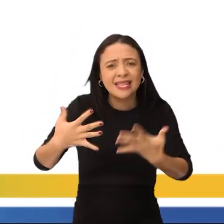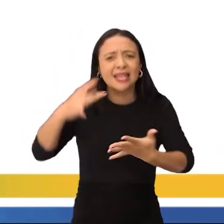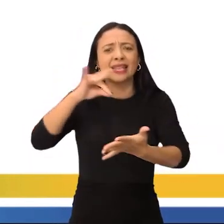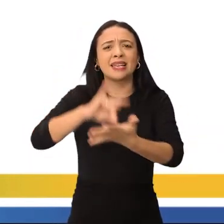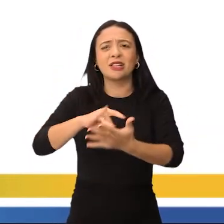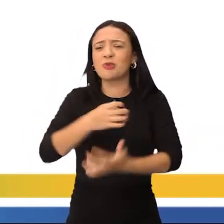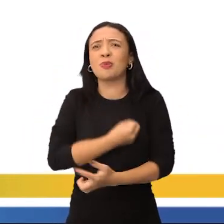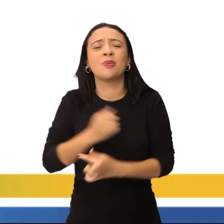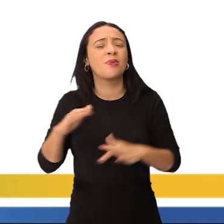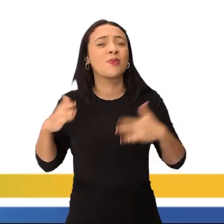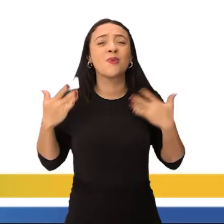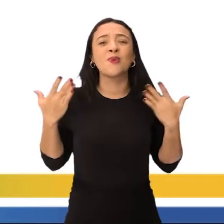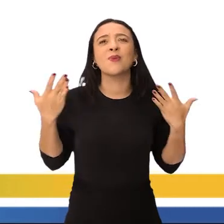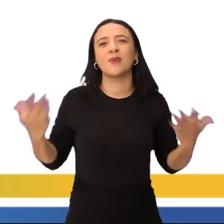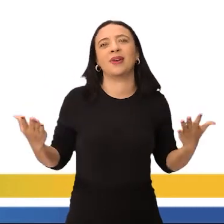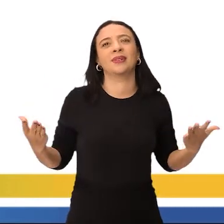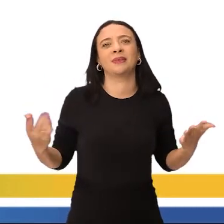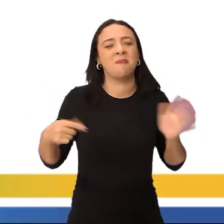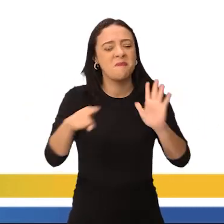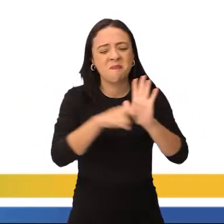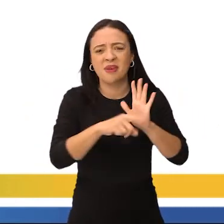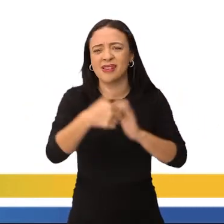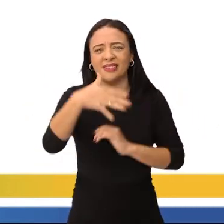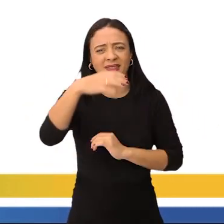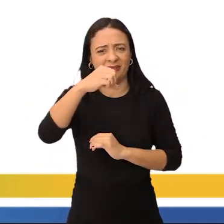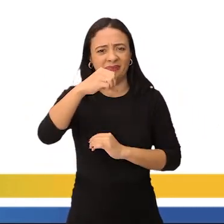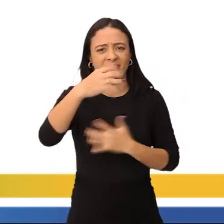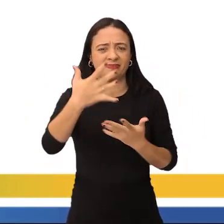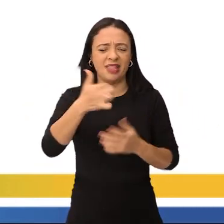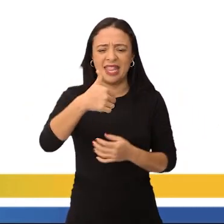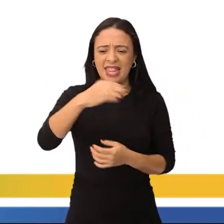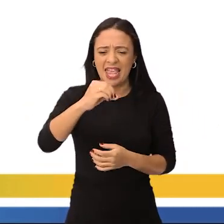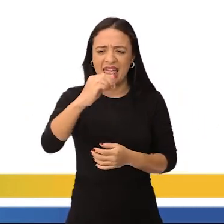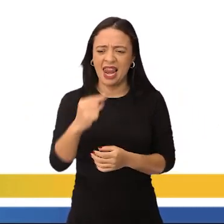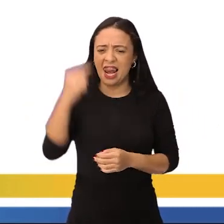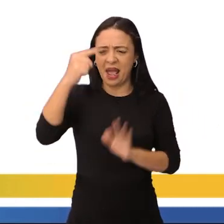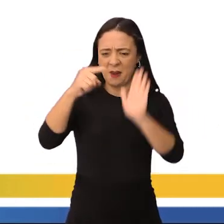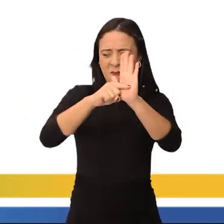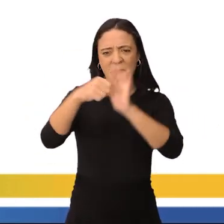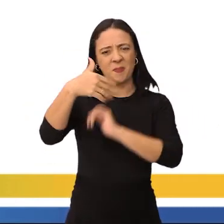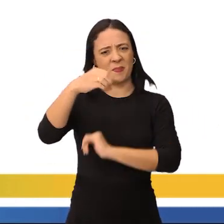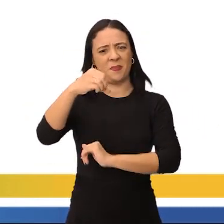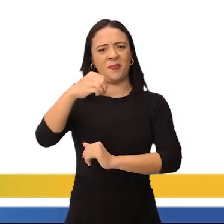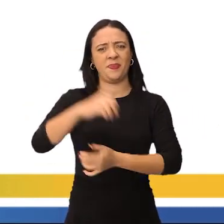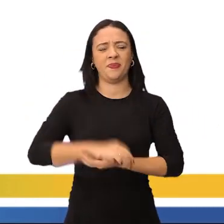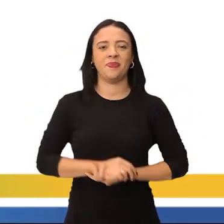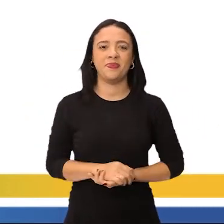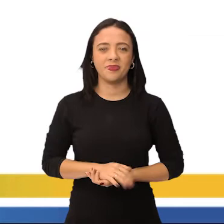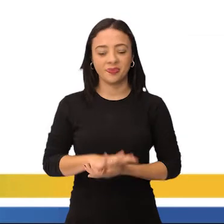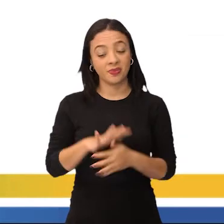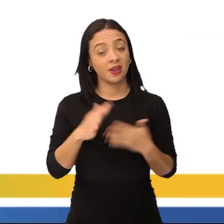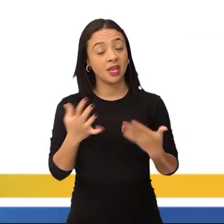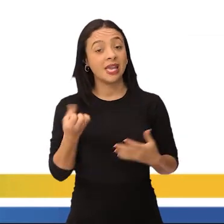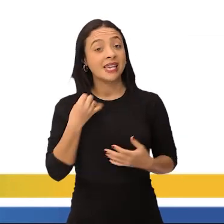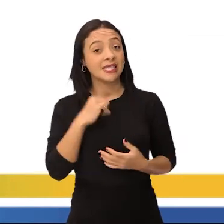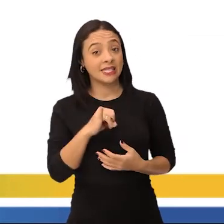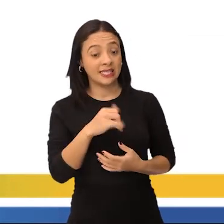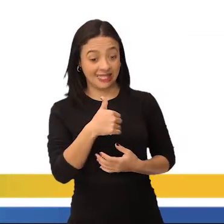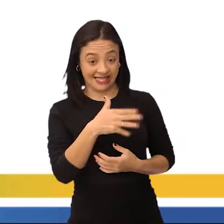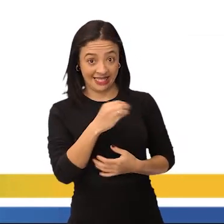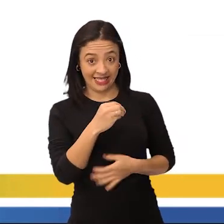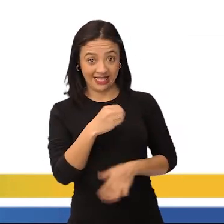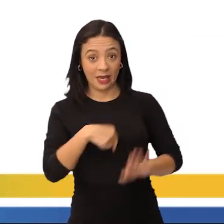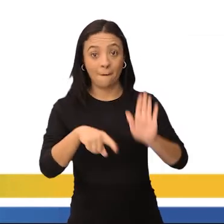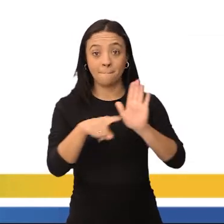vocês que número seria um menos 1910 - 19 E se fosse 10